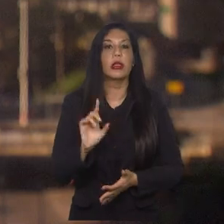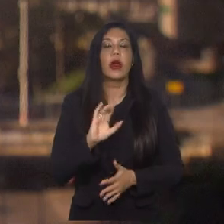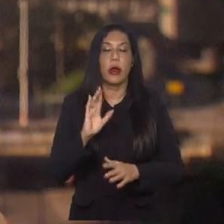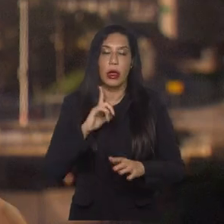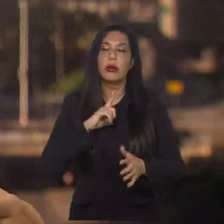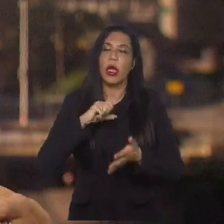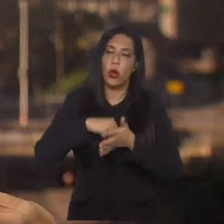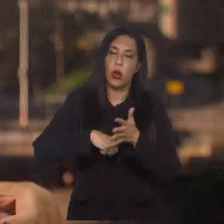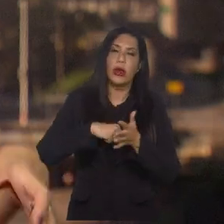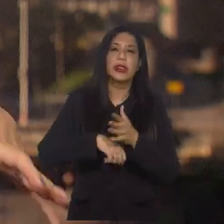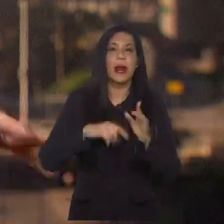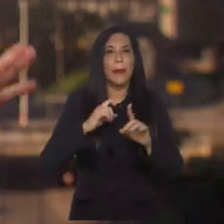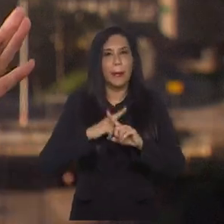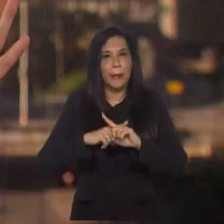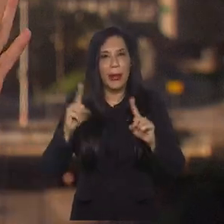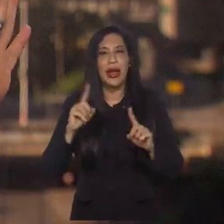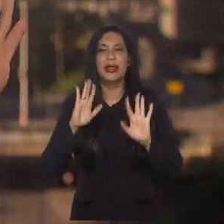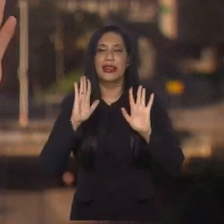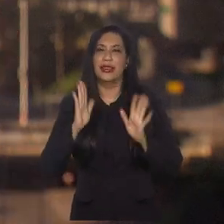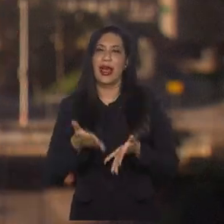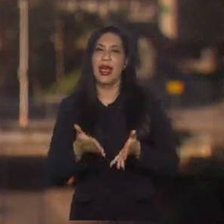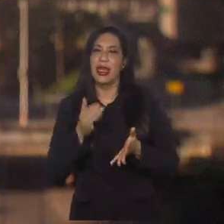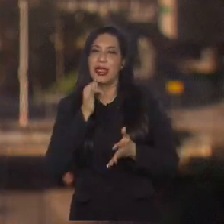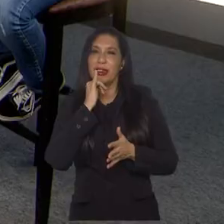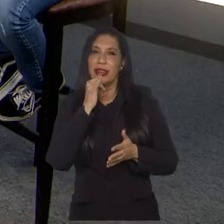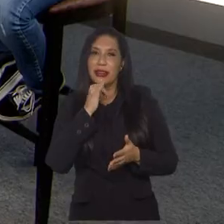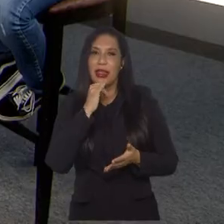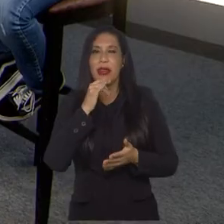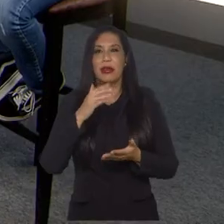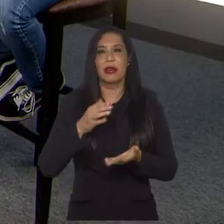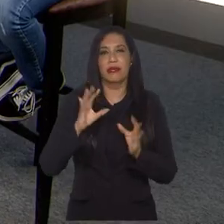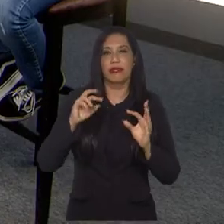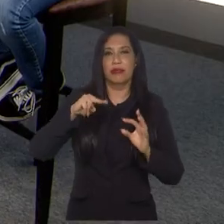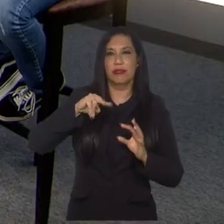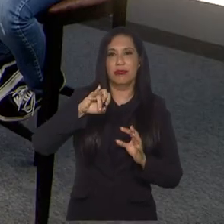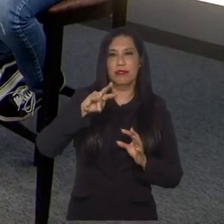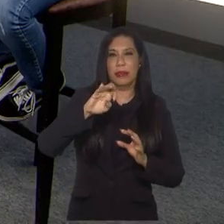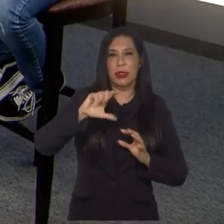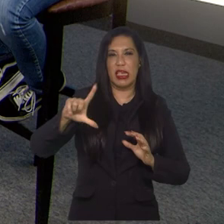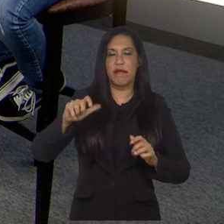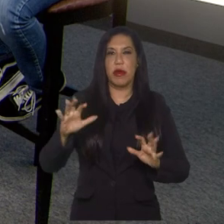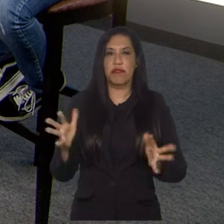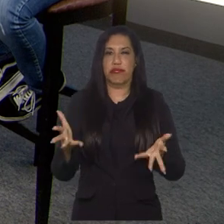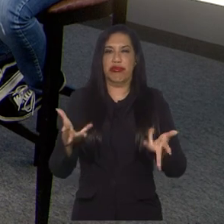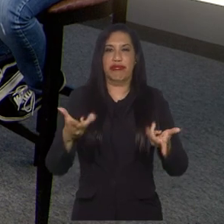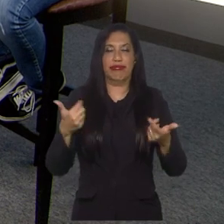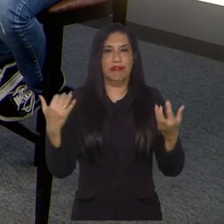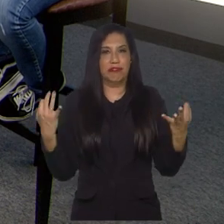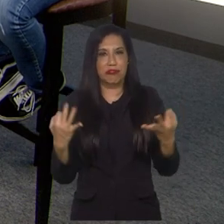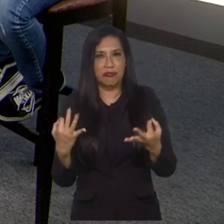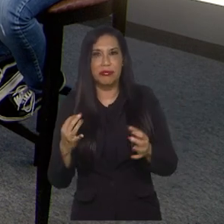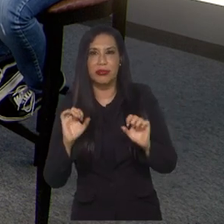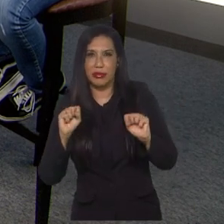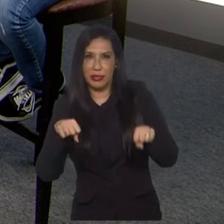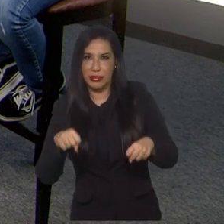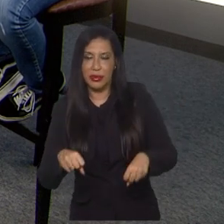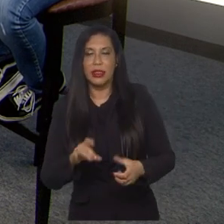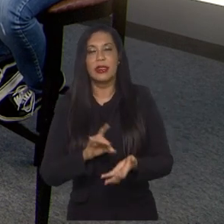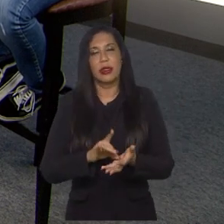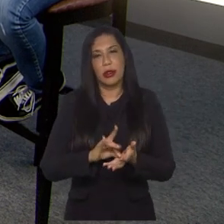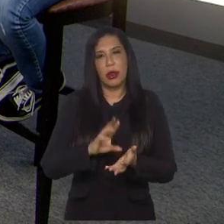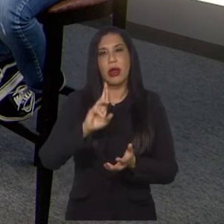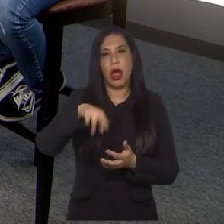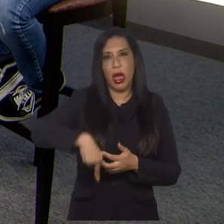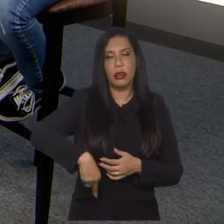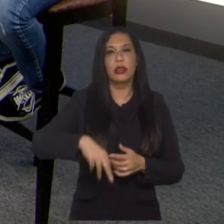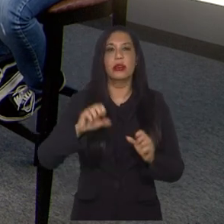e outra, mas que, de fato, eles já estão mais... Outro patamar, né? Um patamar mais tranquilo, né? Podemos dizer isso. Podemos. Acho que a